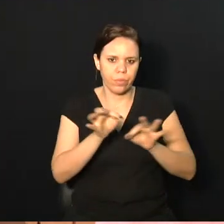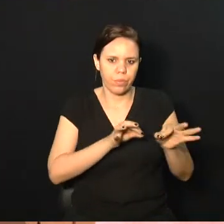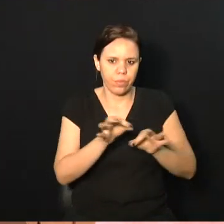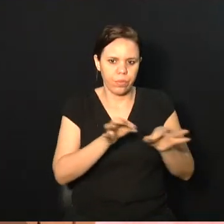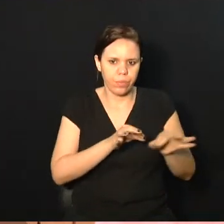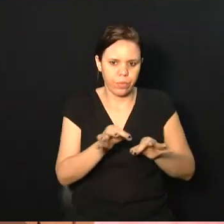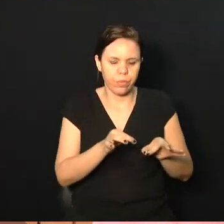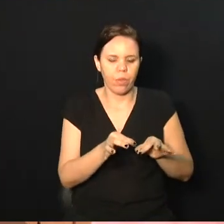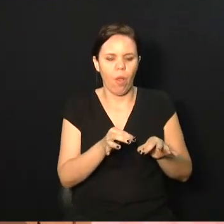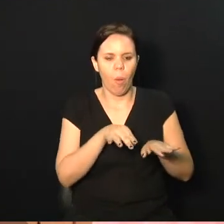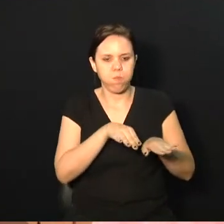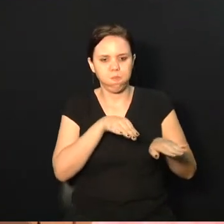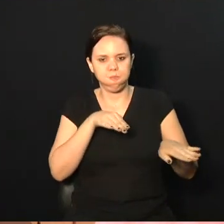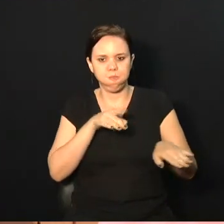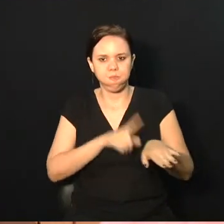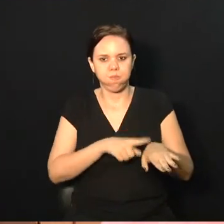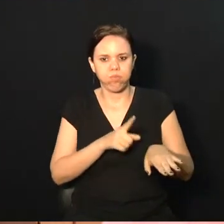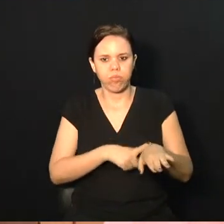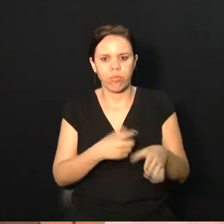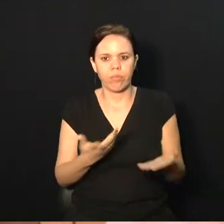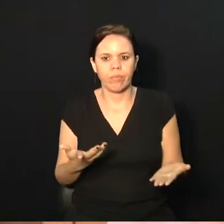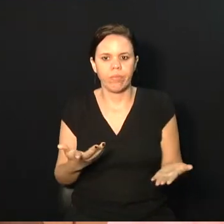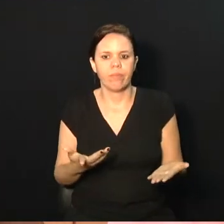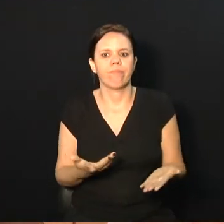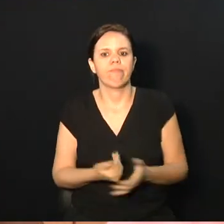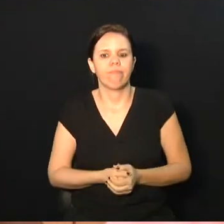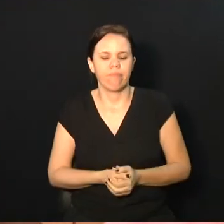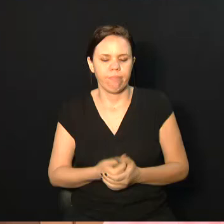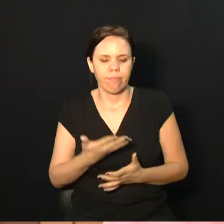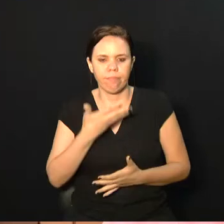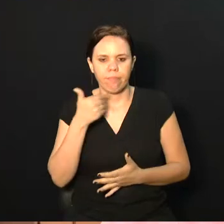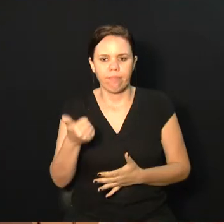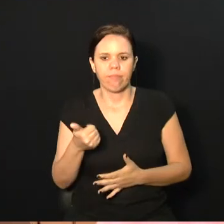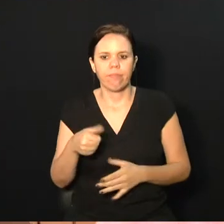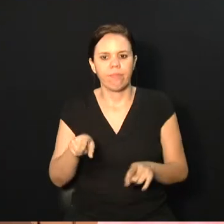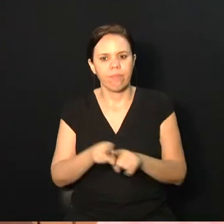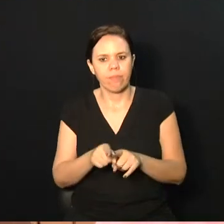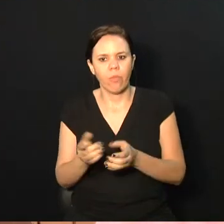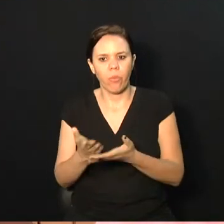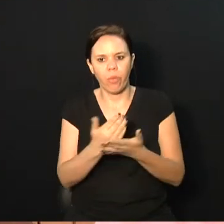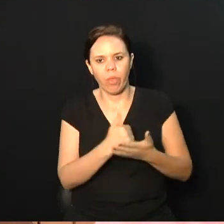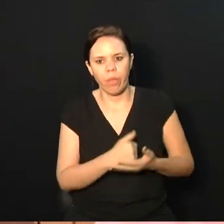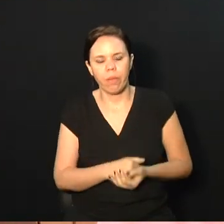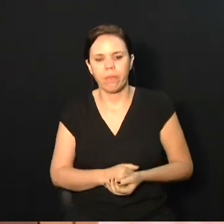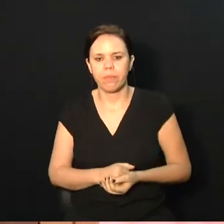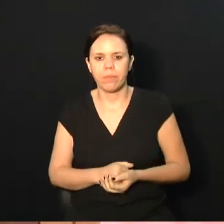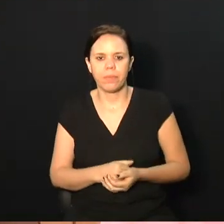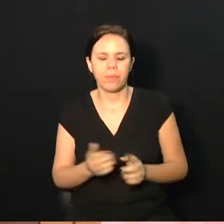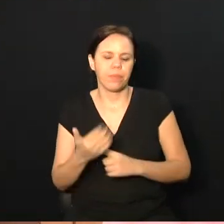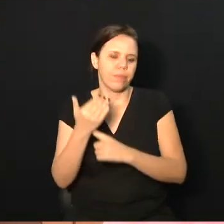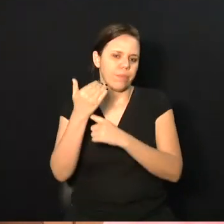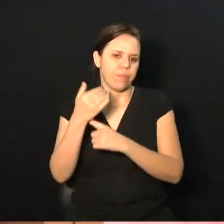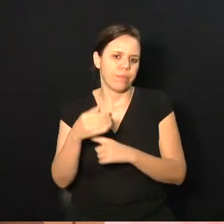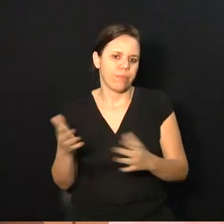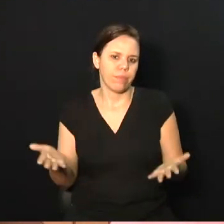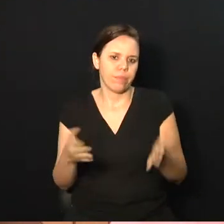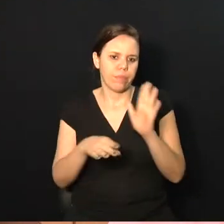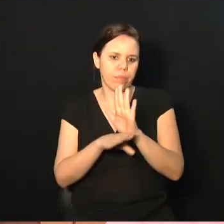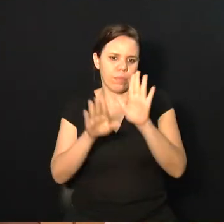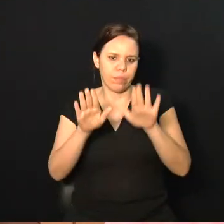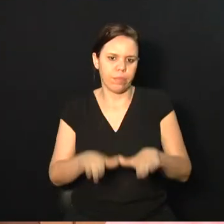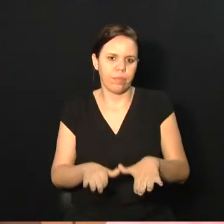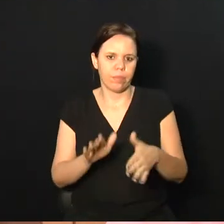o estacionamento, o tempo, tudo isso melhora inclusive a questão da arrecadação. Então a tecnologia veio para